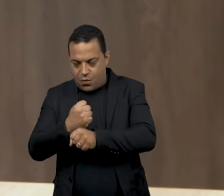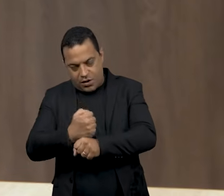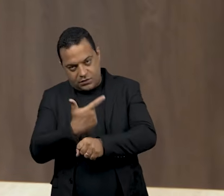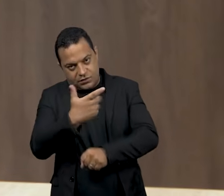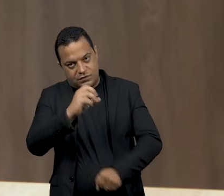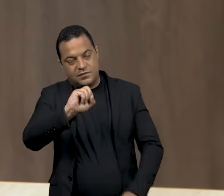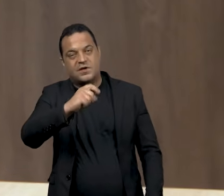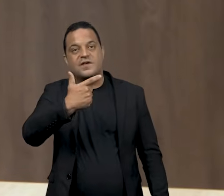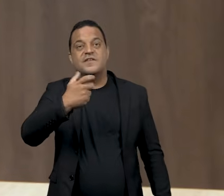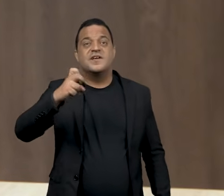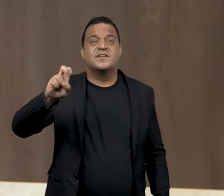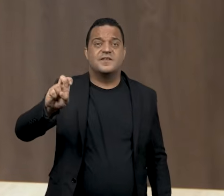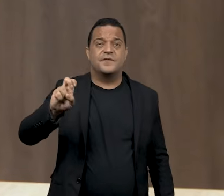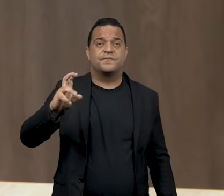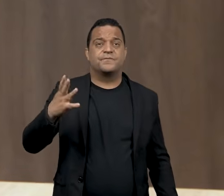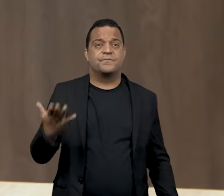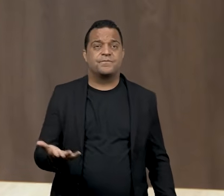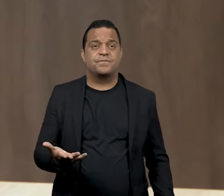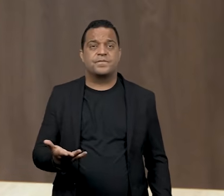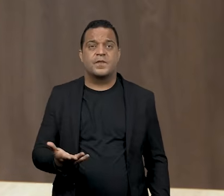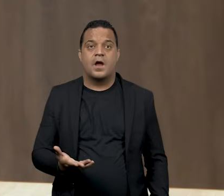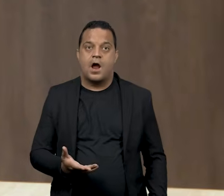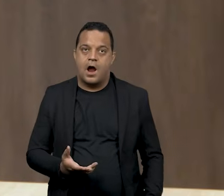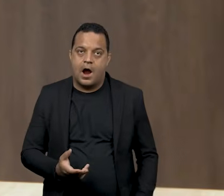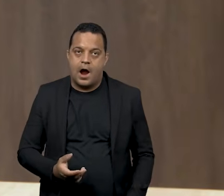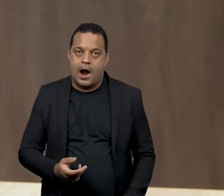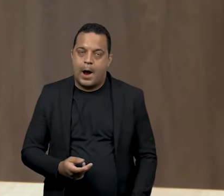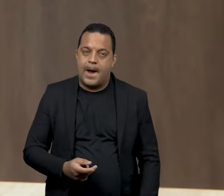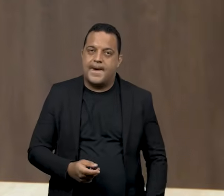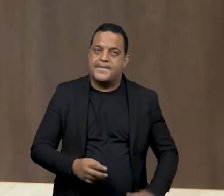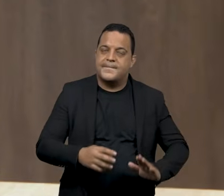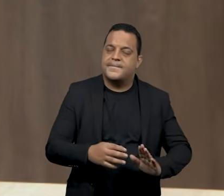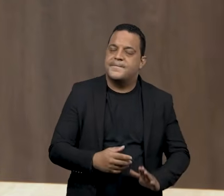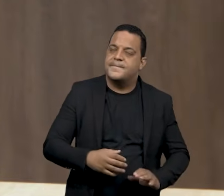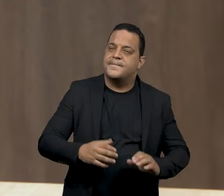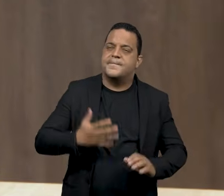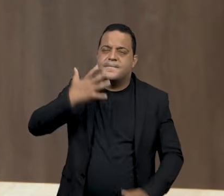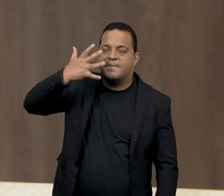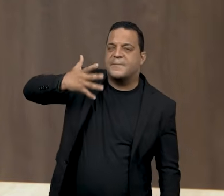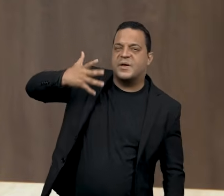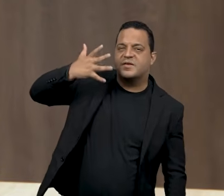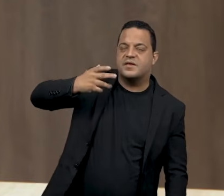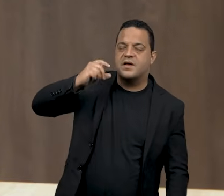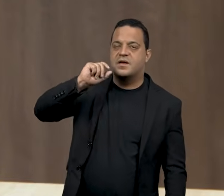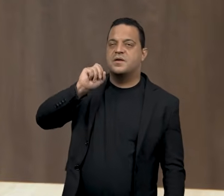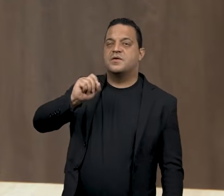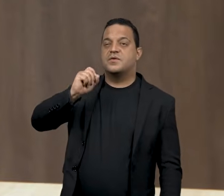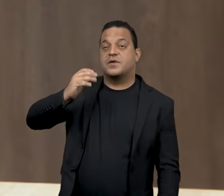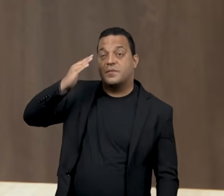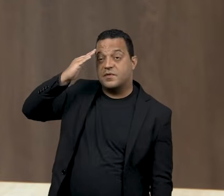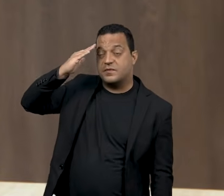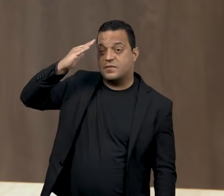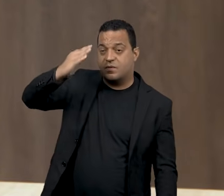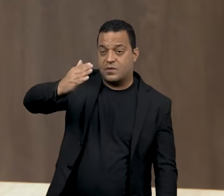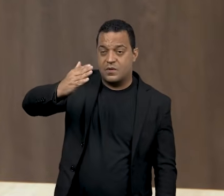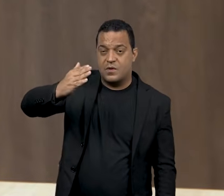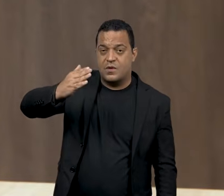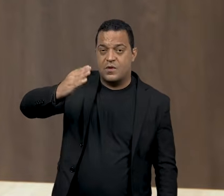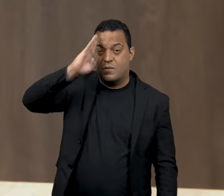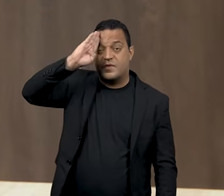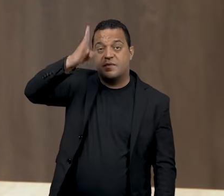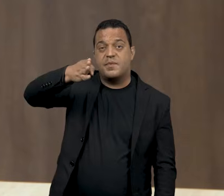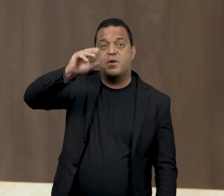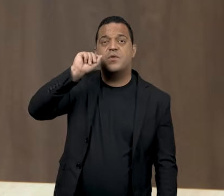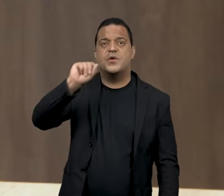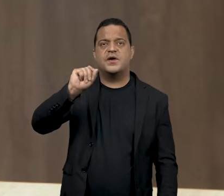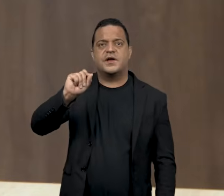esse episódio e estamos concluindo o ano de 2025. Exatamente. Que fique essa mensagem para você, todo